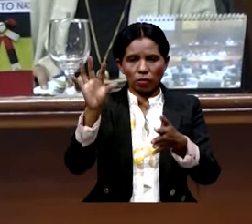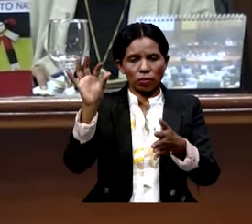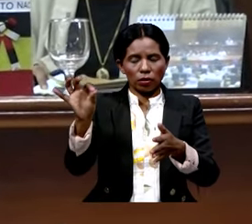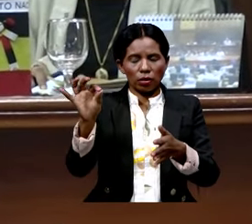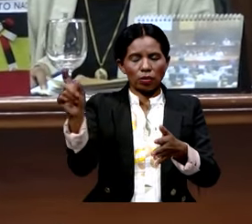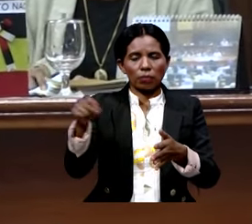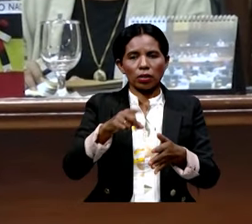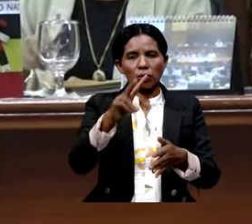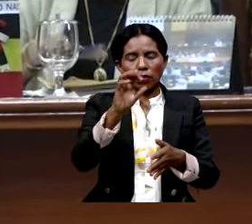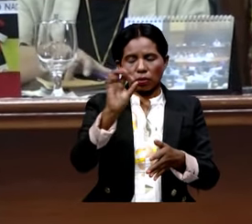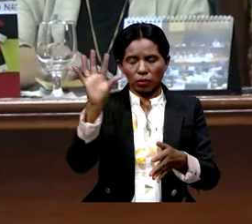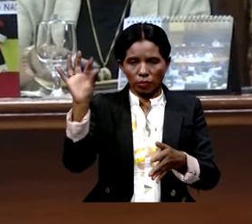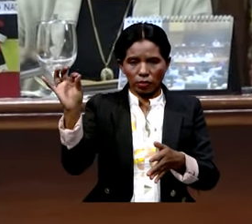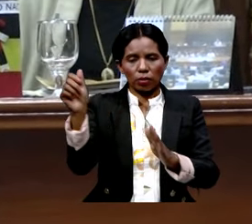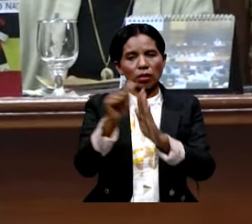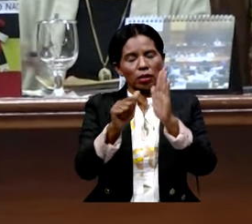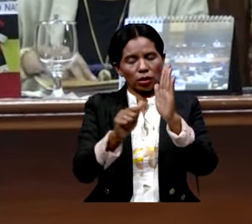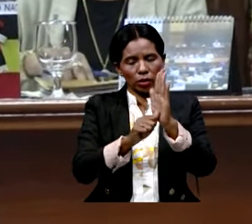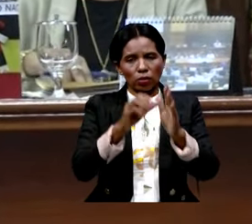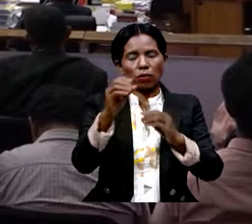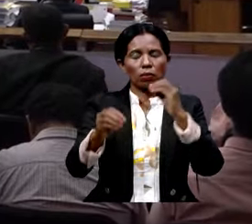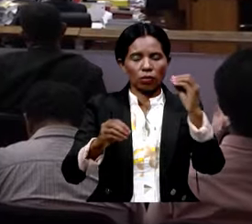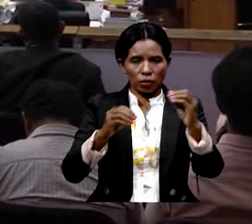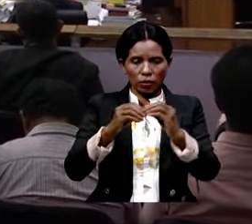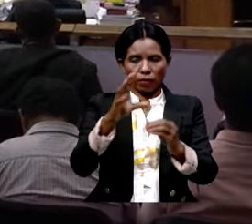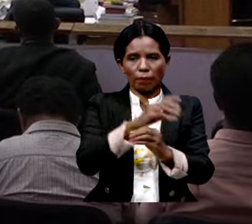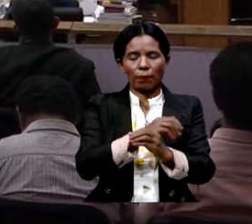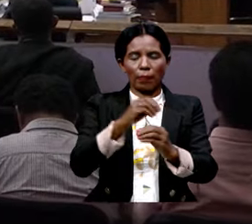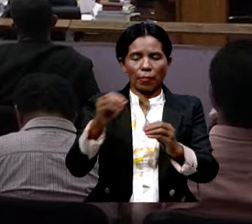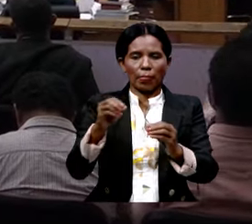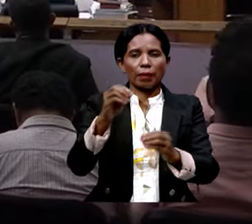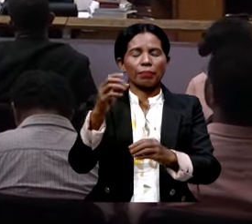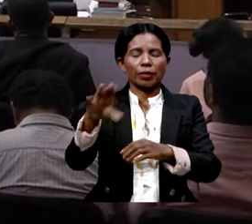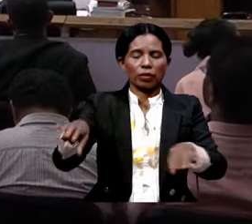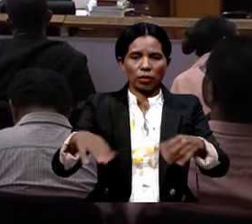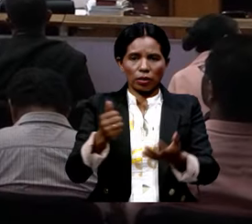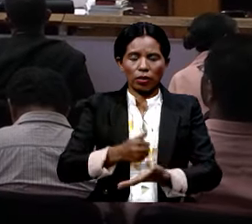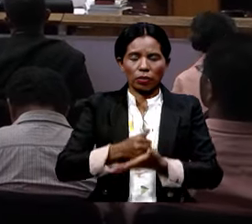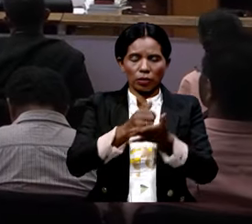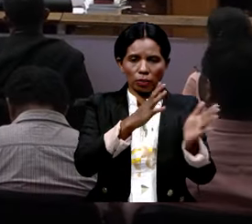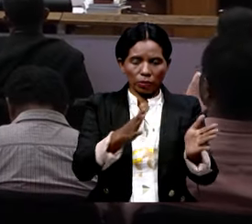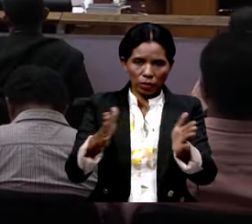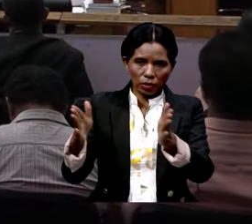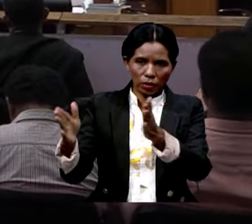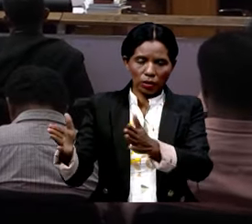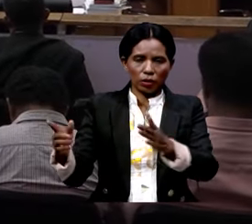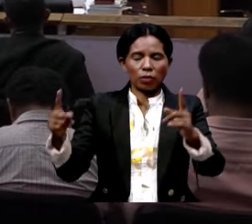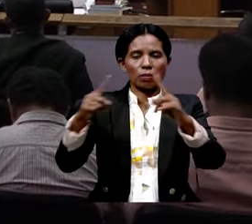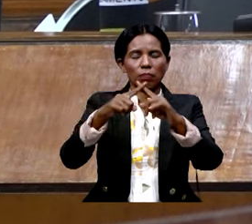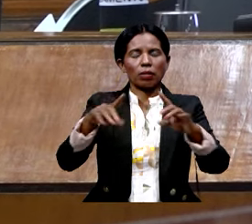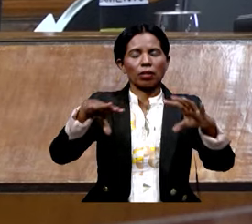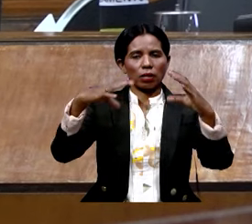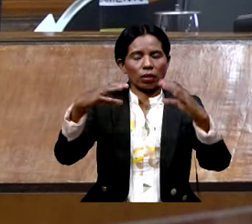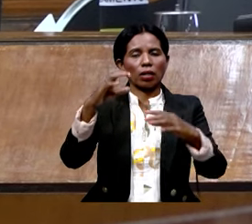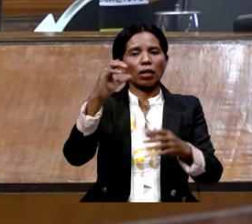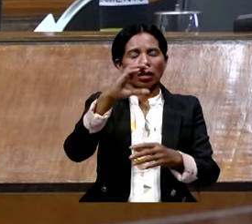rua sia e artigo balo conaba coro mínimo no mandato onde facilita processo nomeação ba comissário CAC.